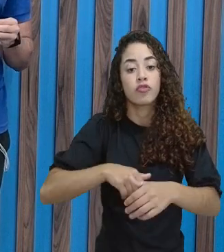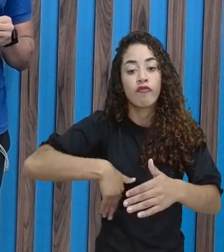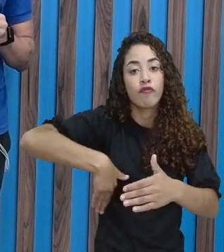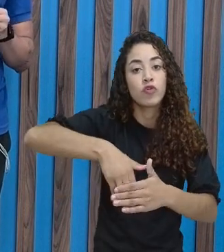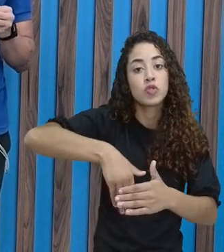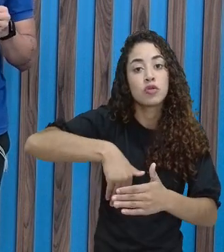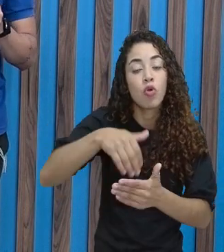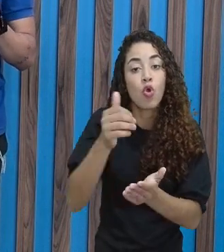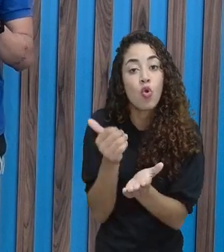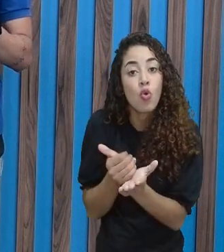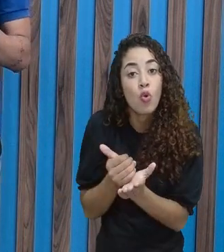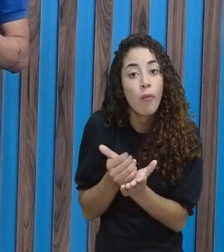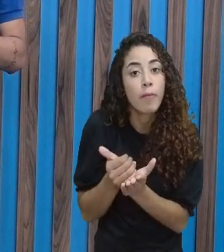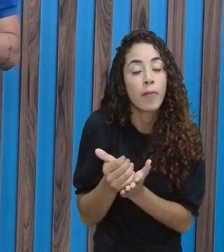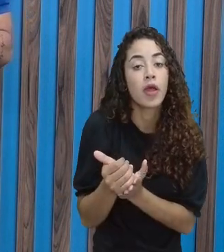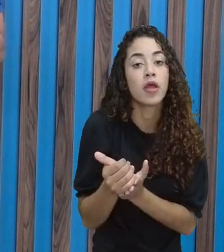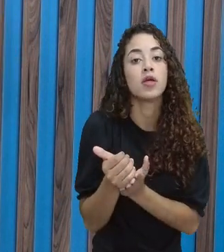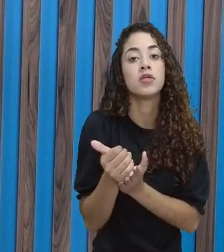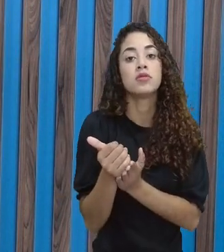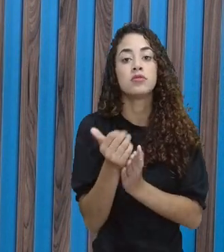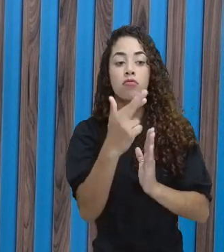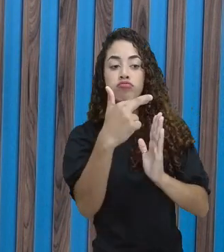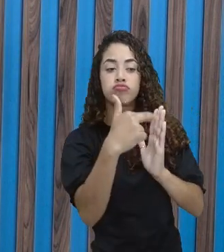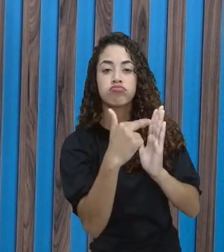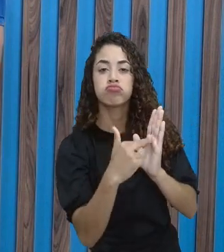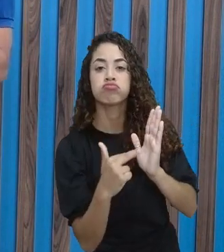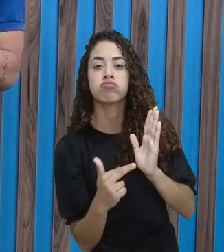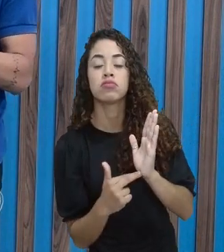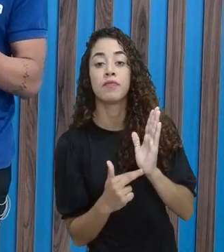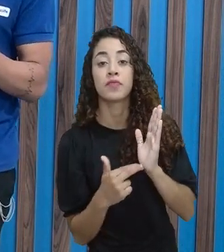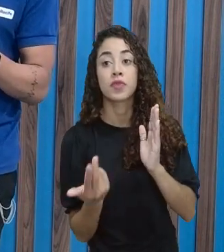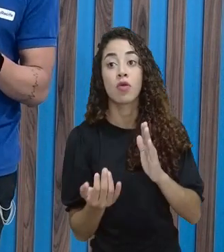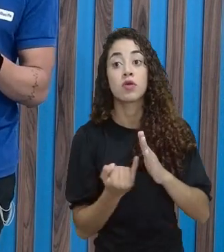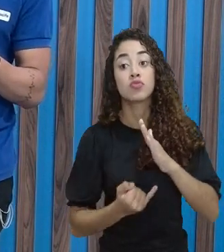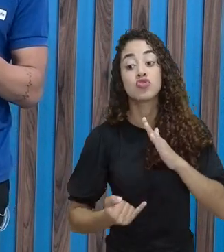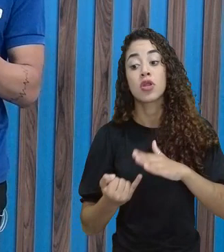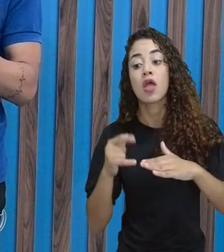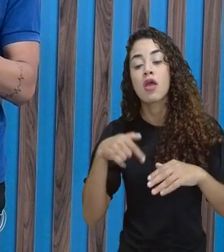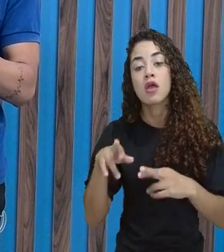ele começou ali a ser regulamentado, esses órgãos,